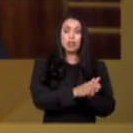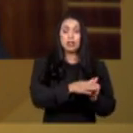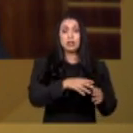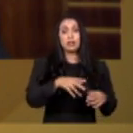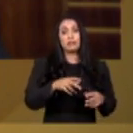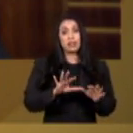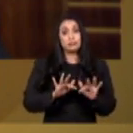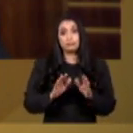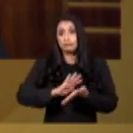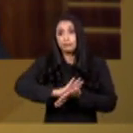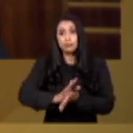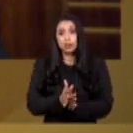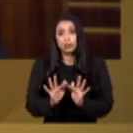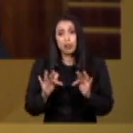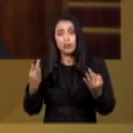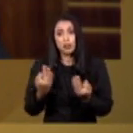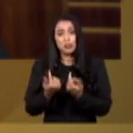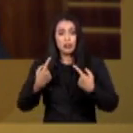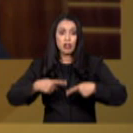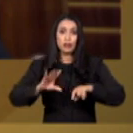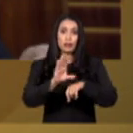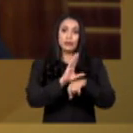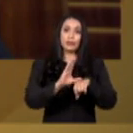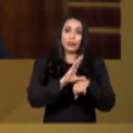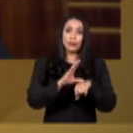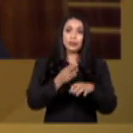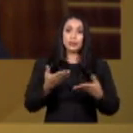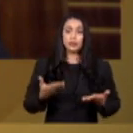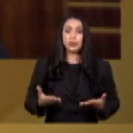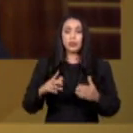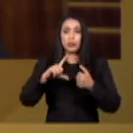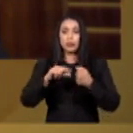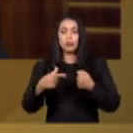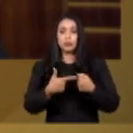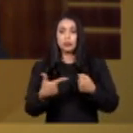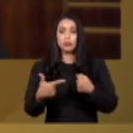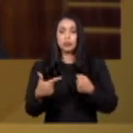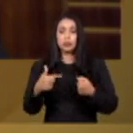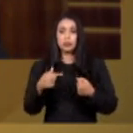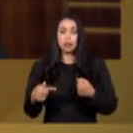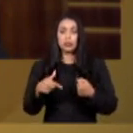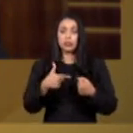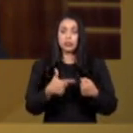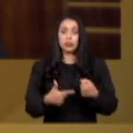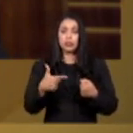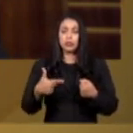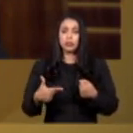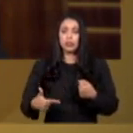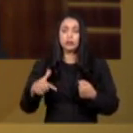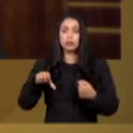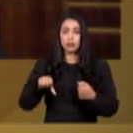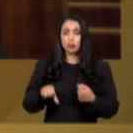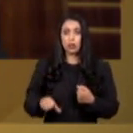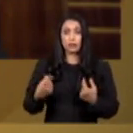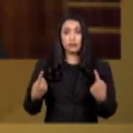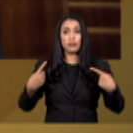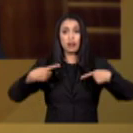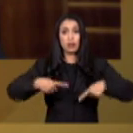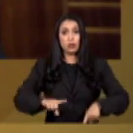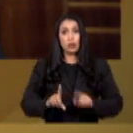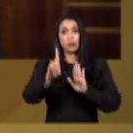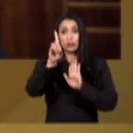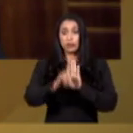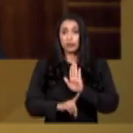significa destruir uma família iolanda construção em especial os ativos e como viola os direitos